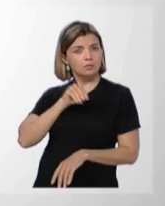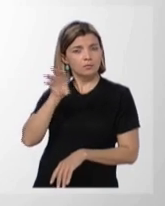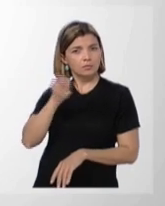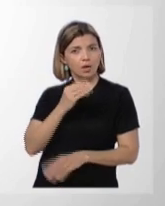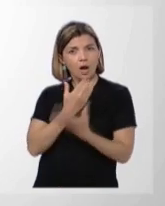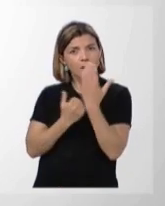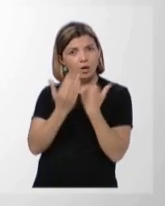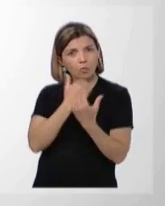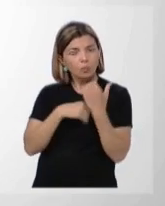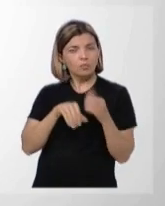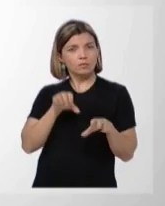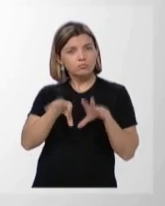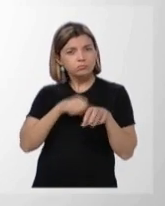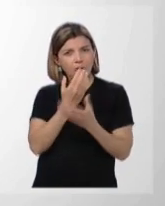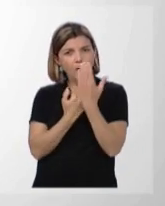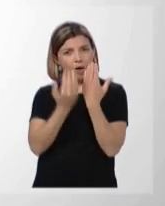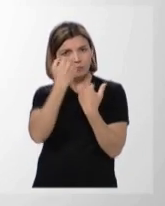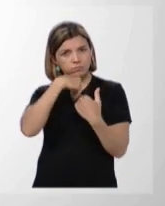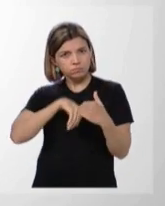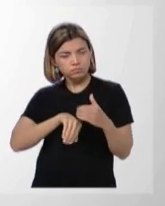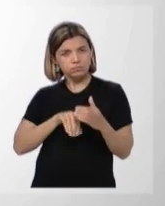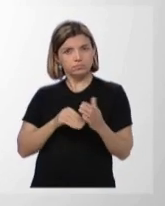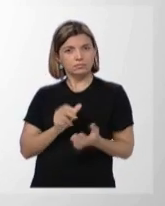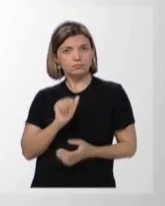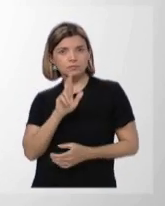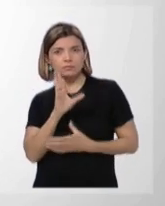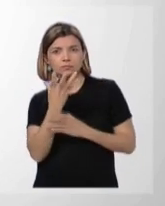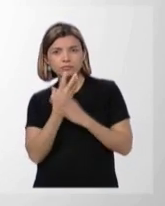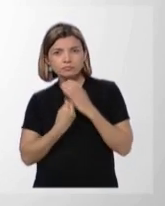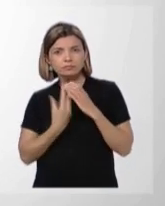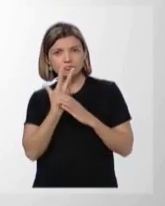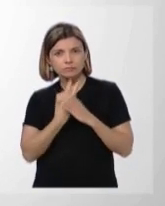elétrons retirados dos alimentos durante a sua oxidação.